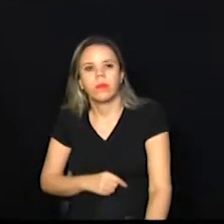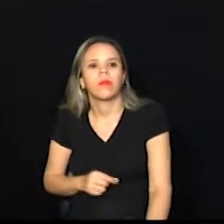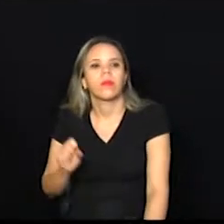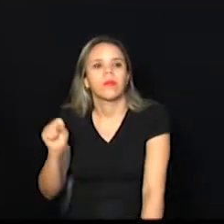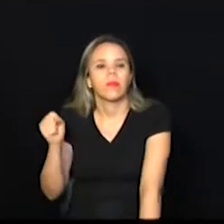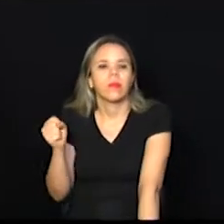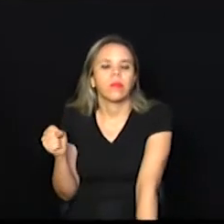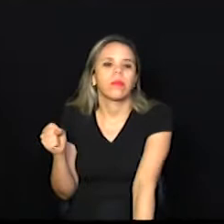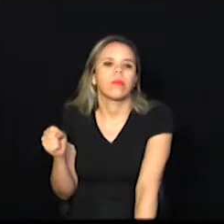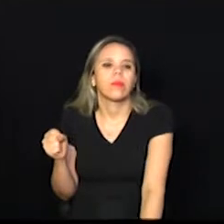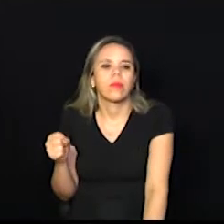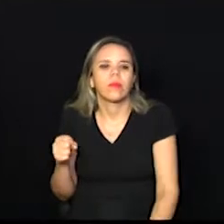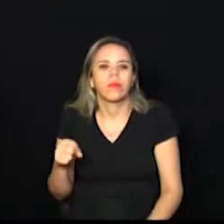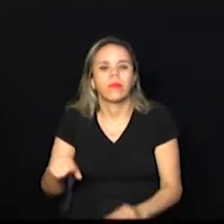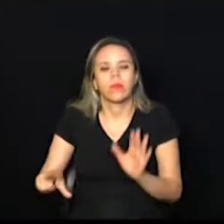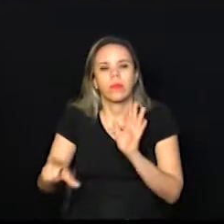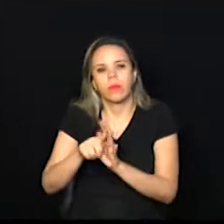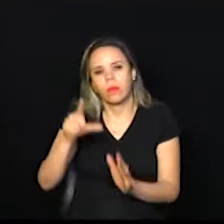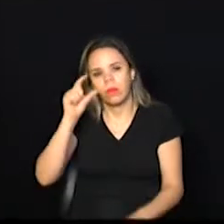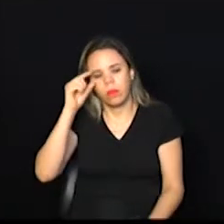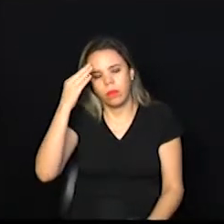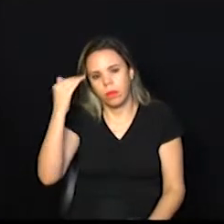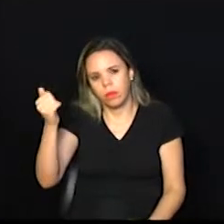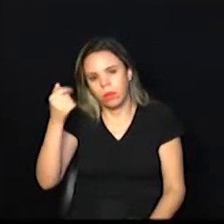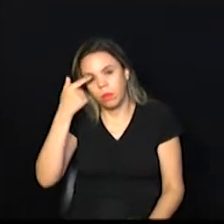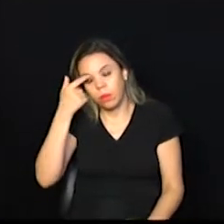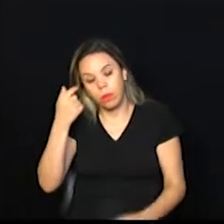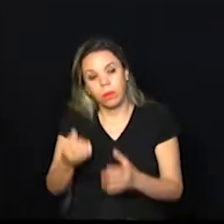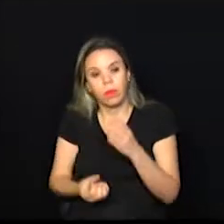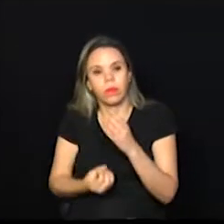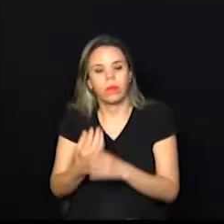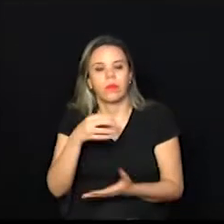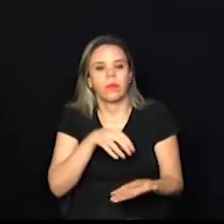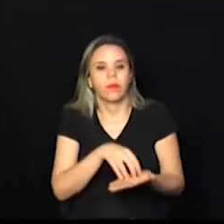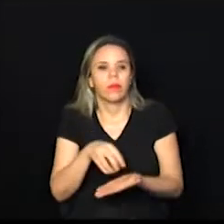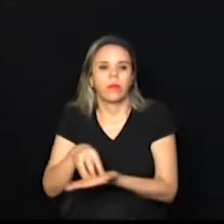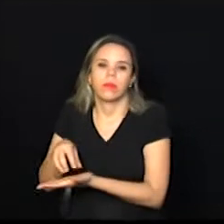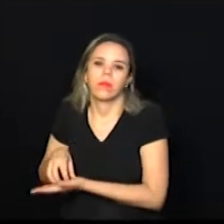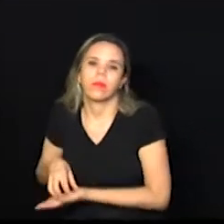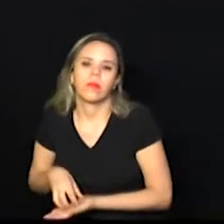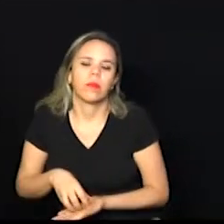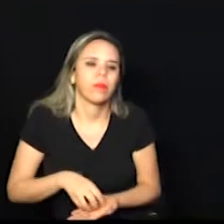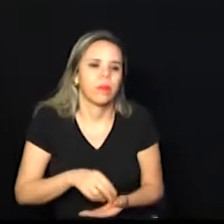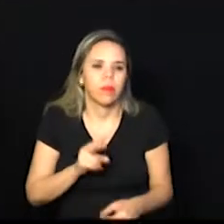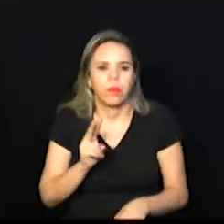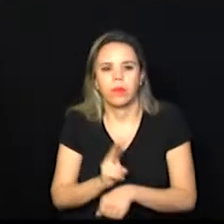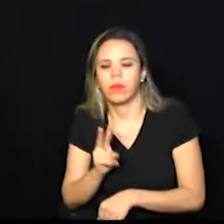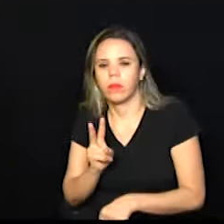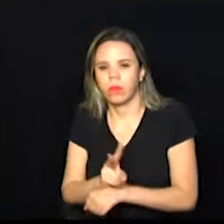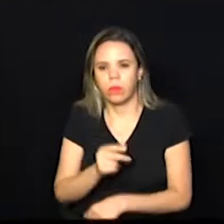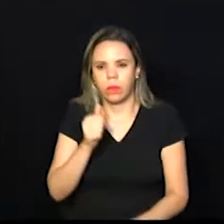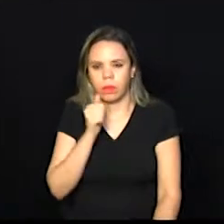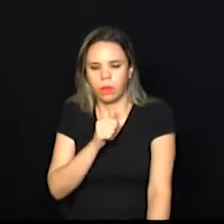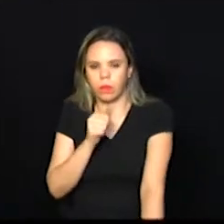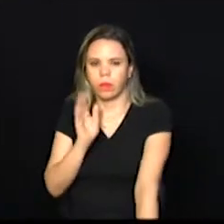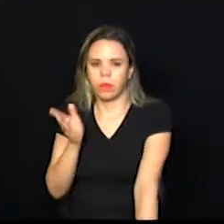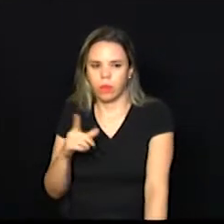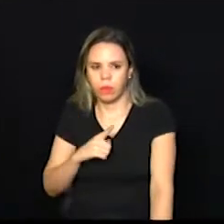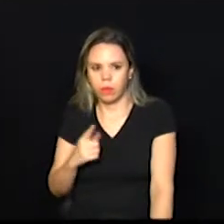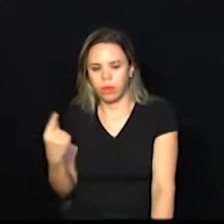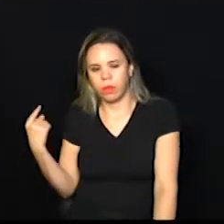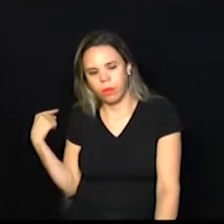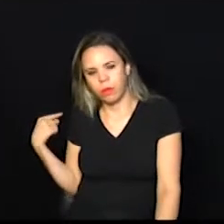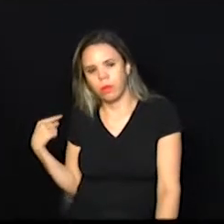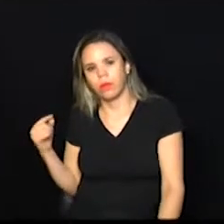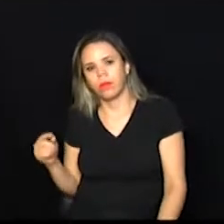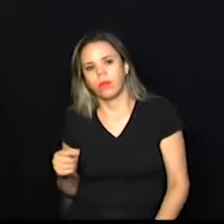8º da Lei Maria da Penha, que fala da questão da criação da rede de proteção à mulher. Essa rede já existia, com